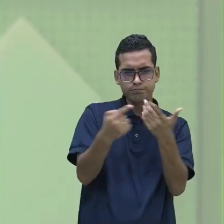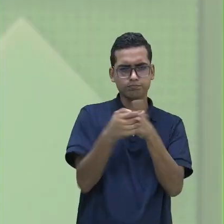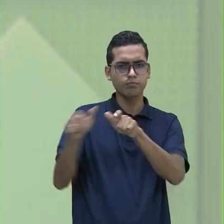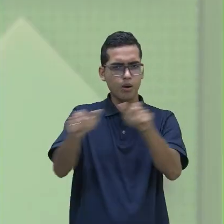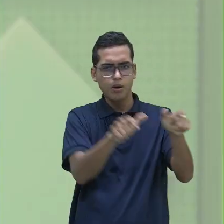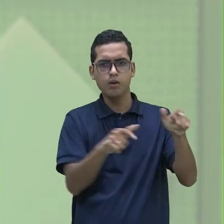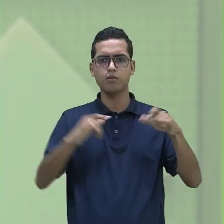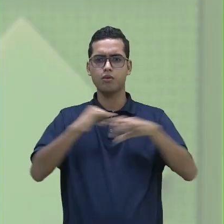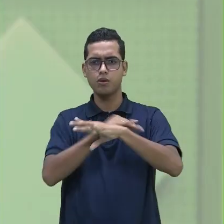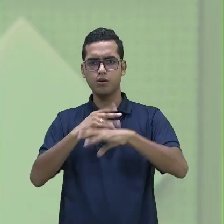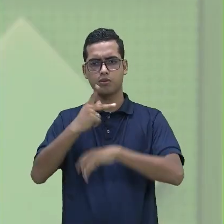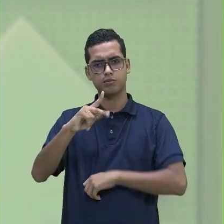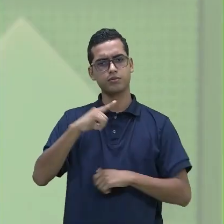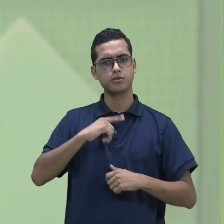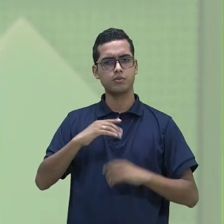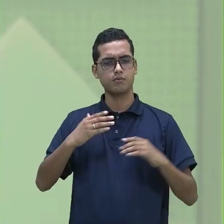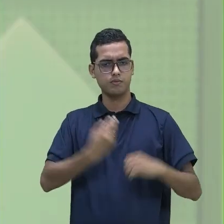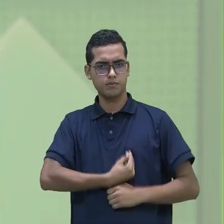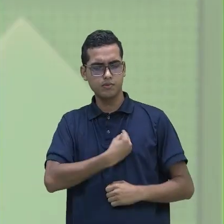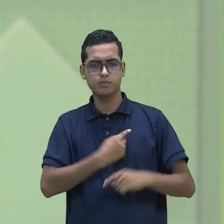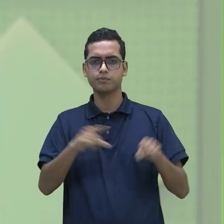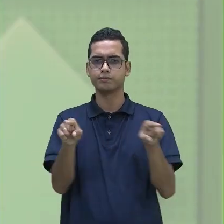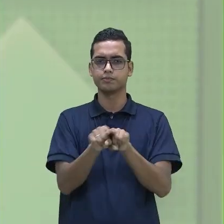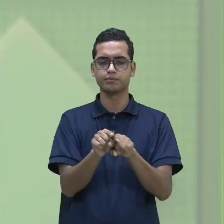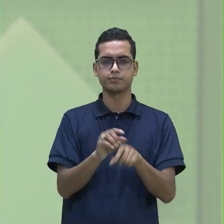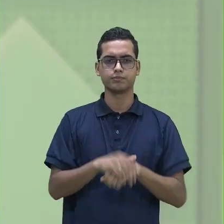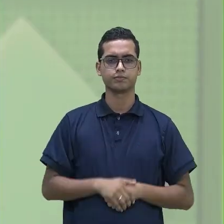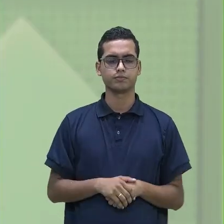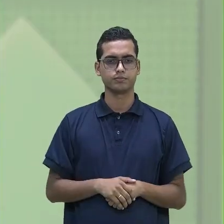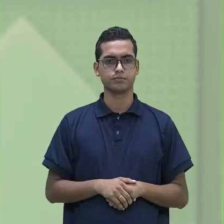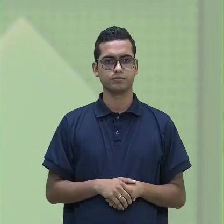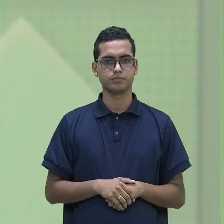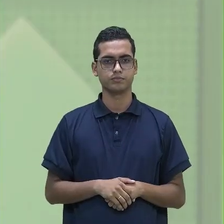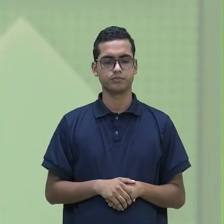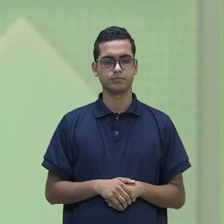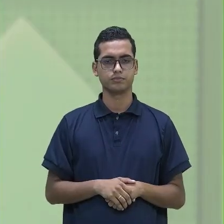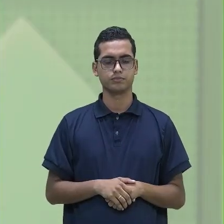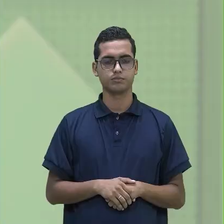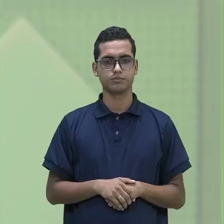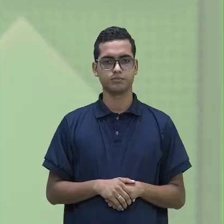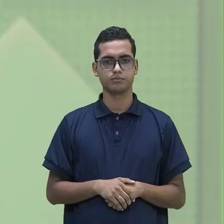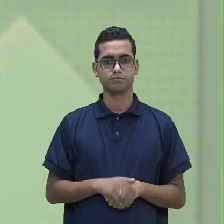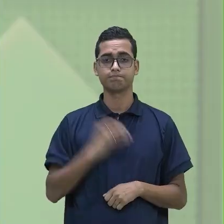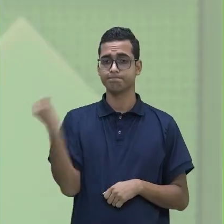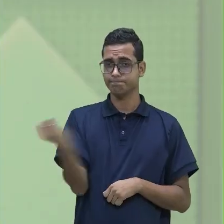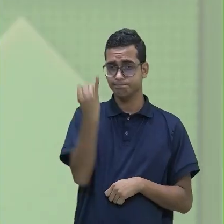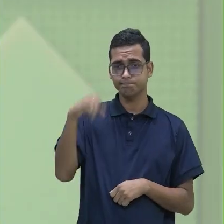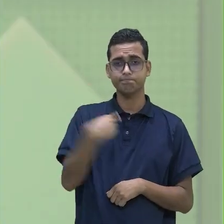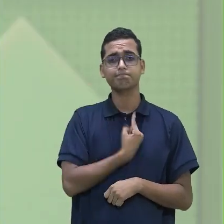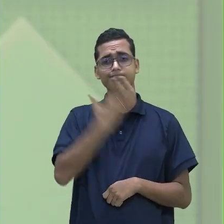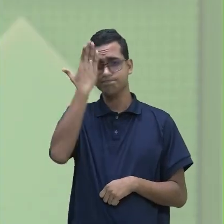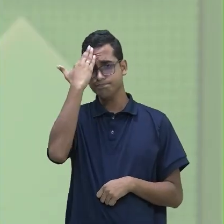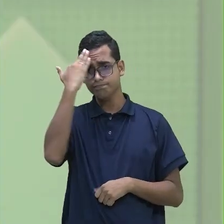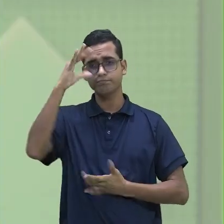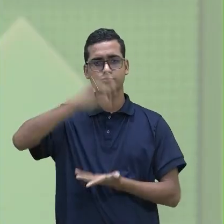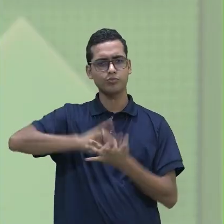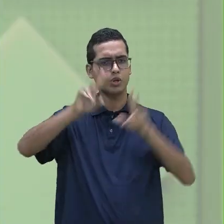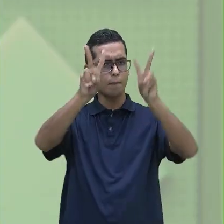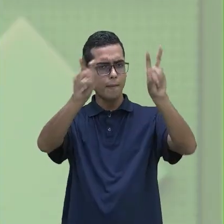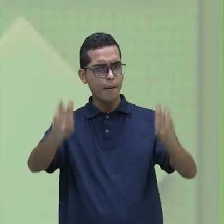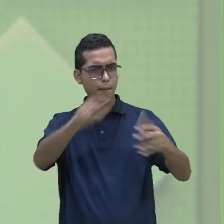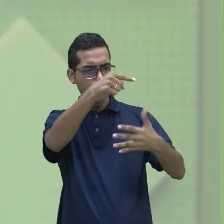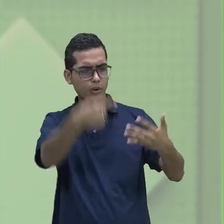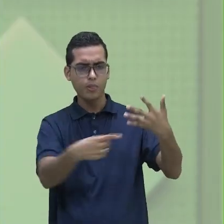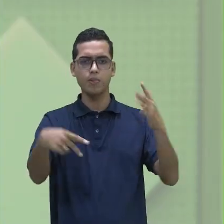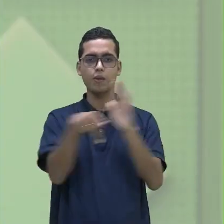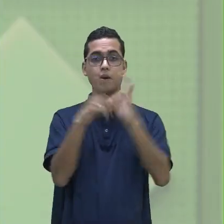sua cidade, na região do Brasil que você mora, tá? Então, é importante nós sabermos esses assuntos sobre